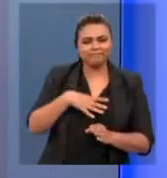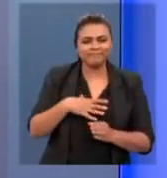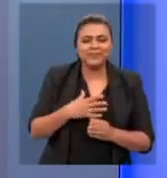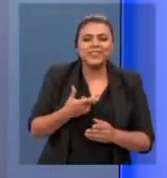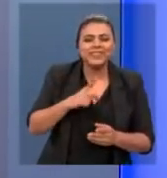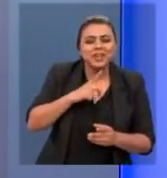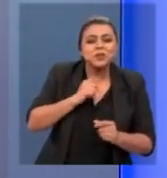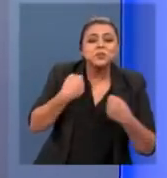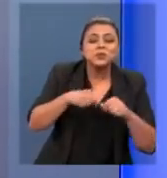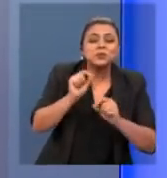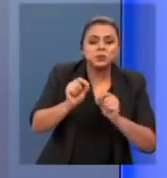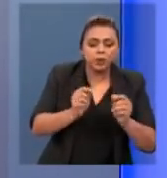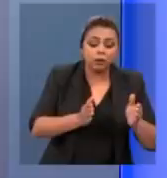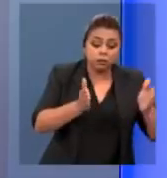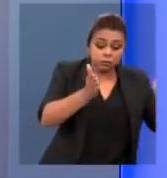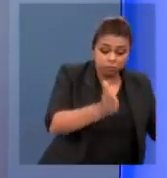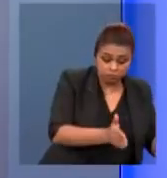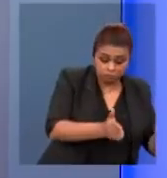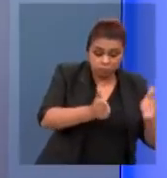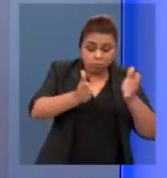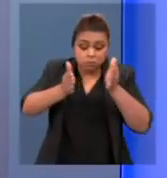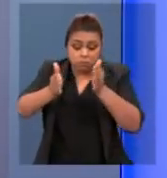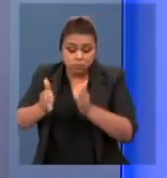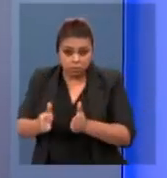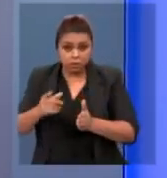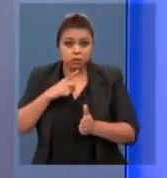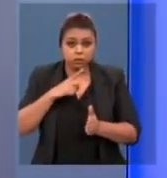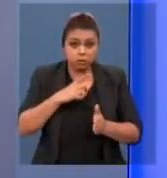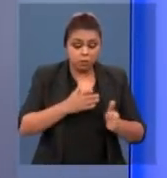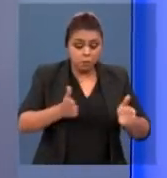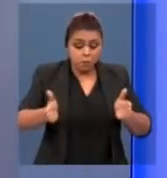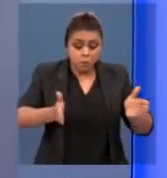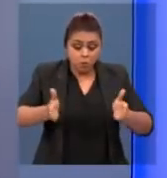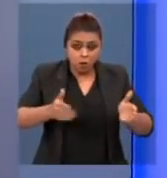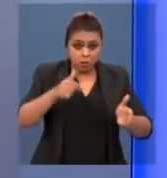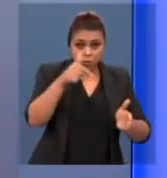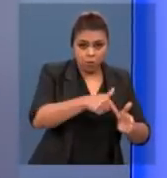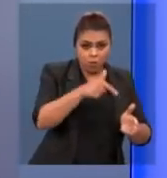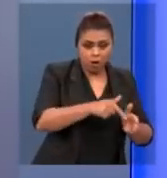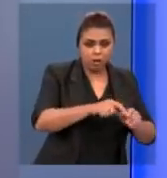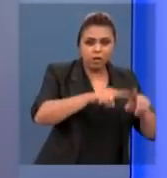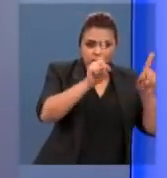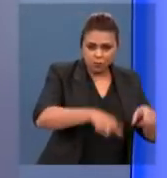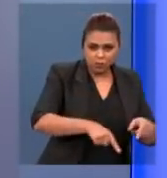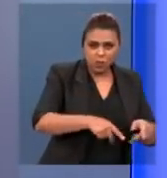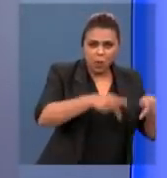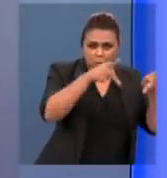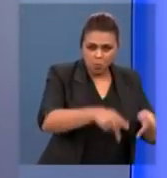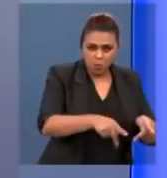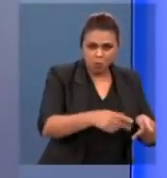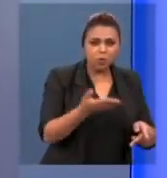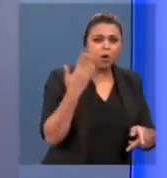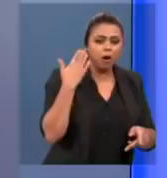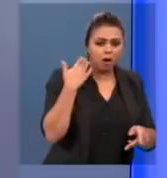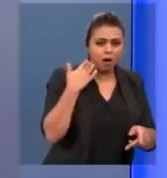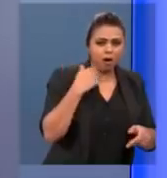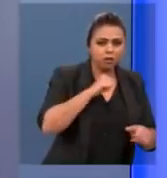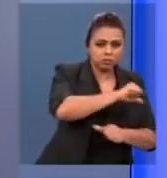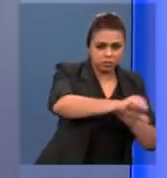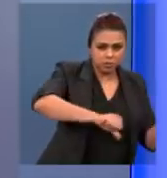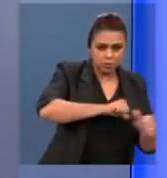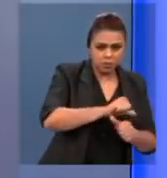que separar os dois períodos em um período em que o servidor público é antes lá da reforma não tinha não fazer